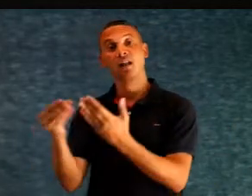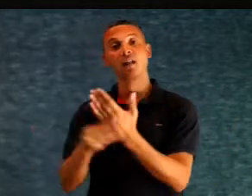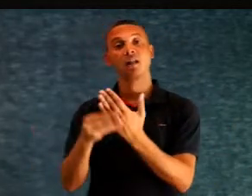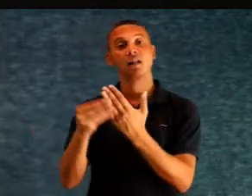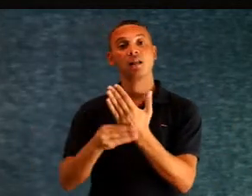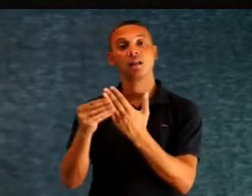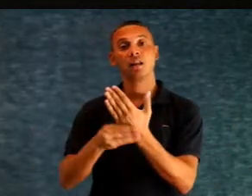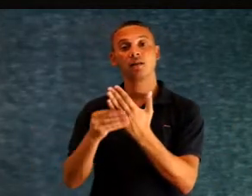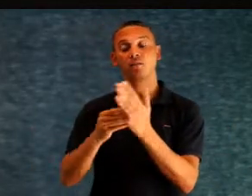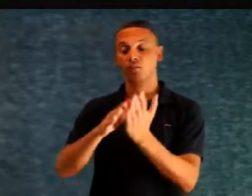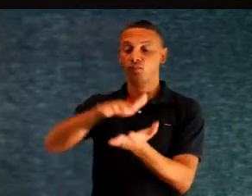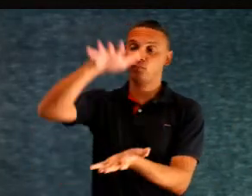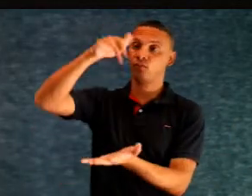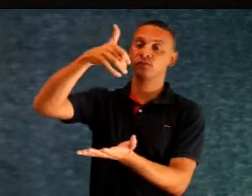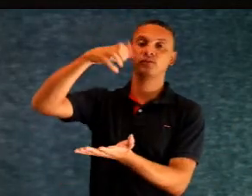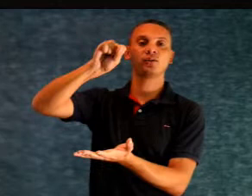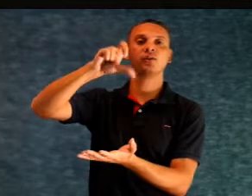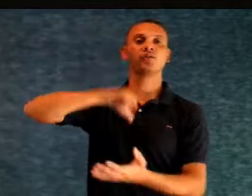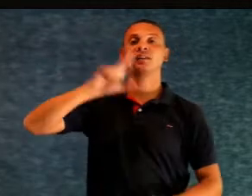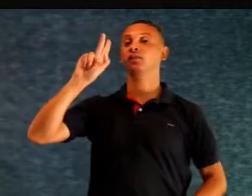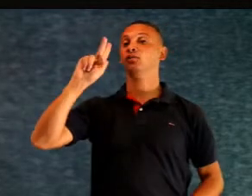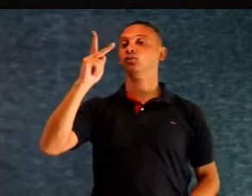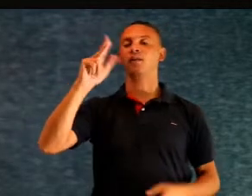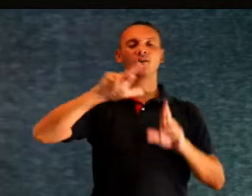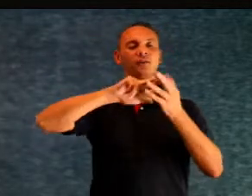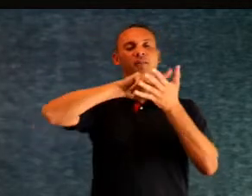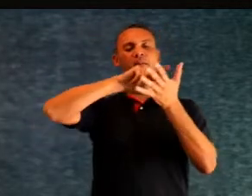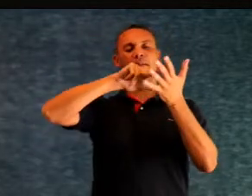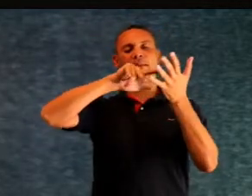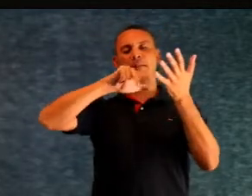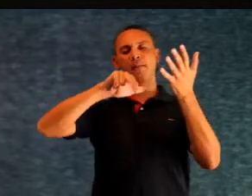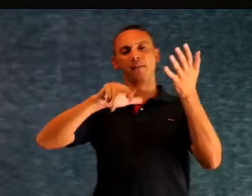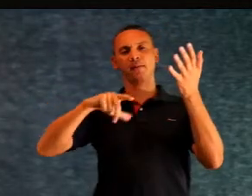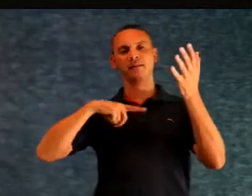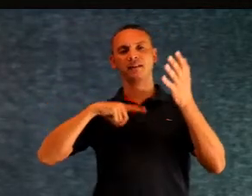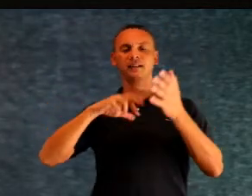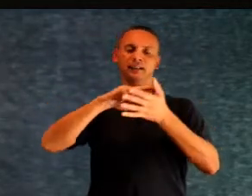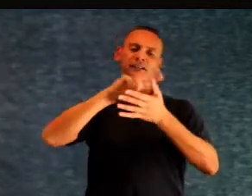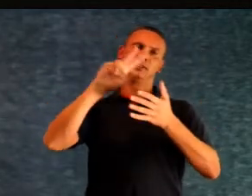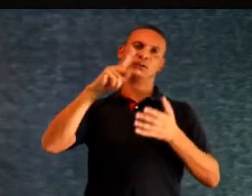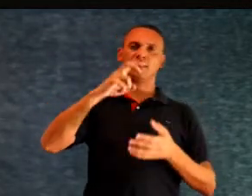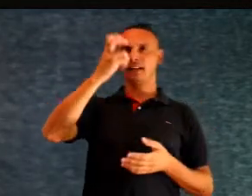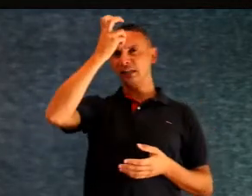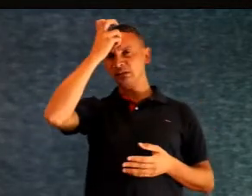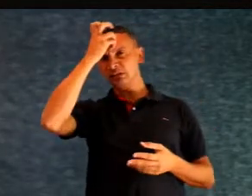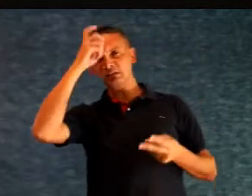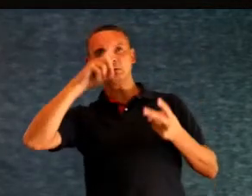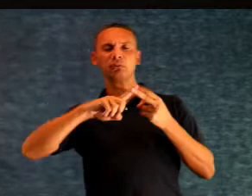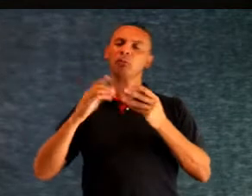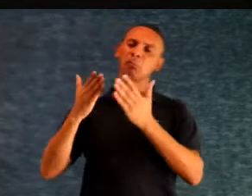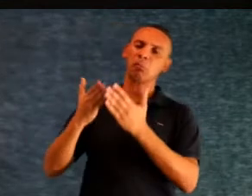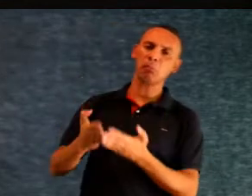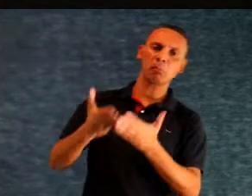deu uma coleção do Tesouro da Juventude para Maria Julieta, ela com 2 anos. Claro que ela não iria ler aquele livro